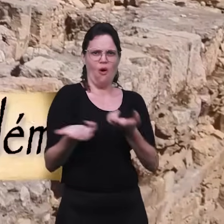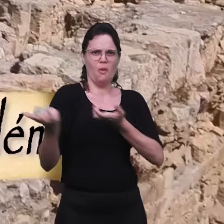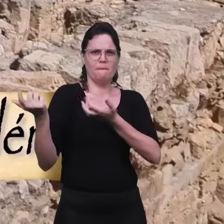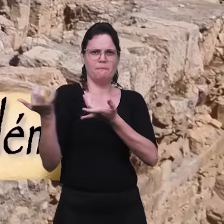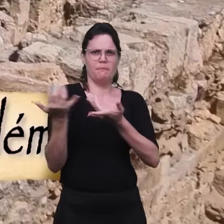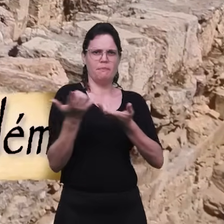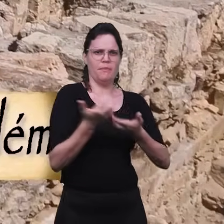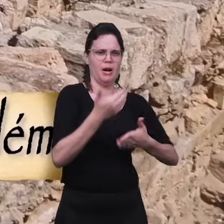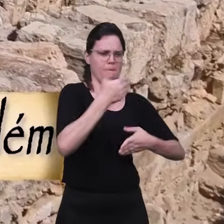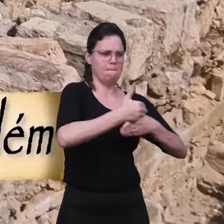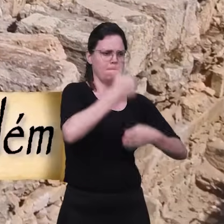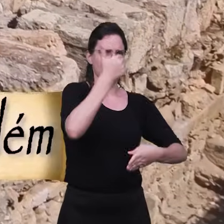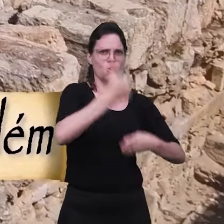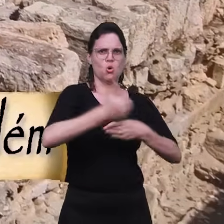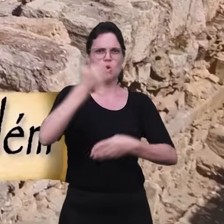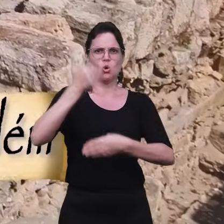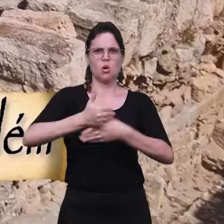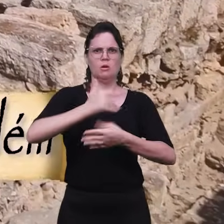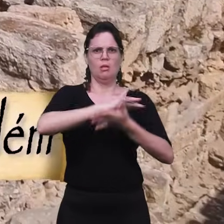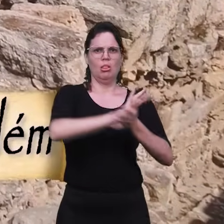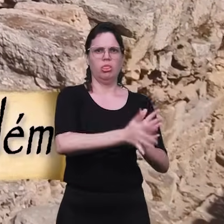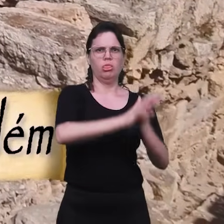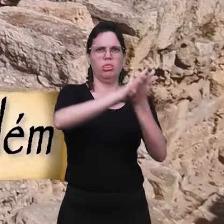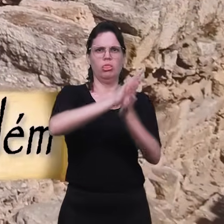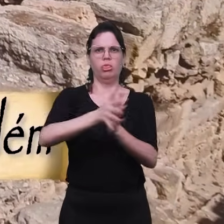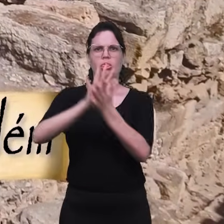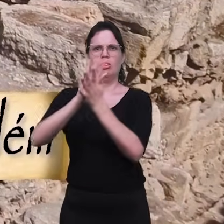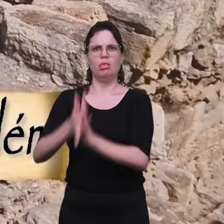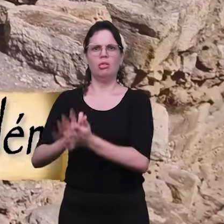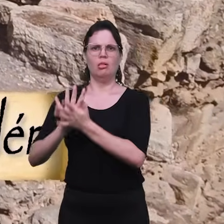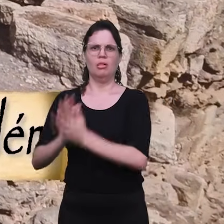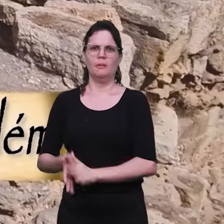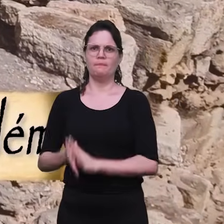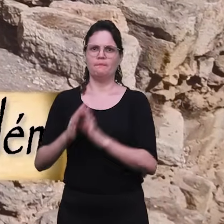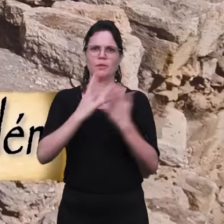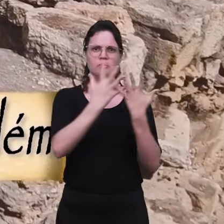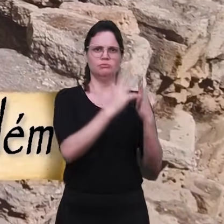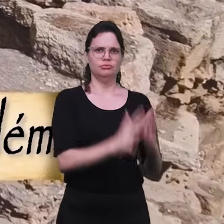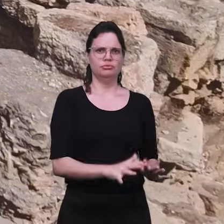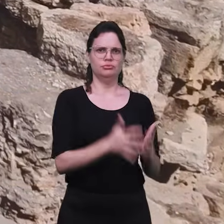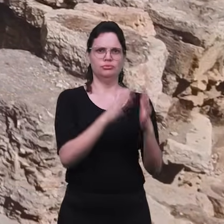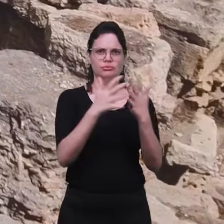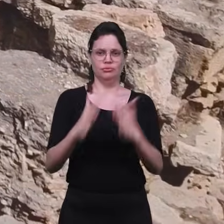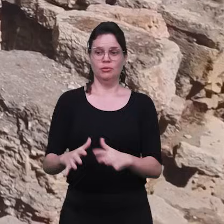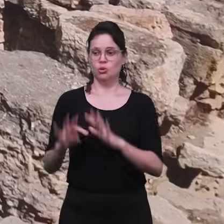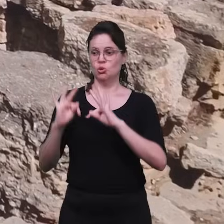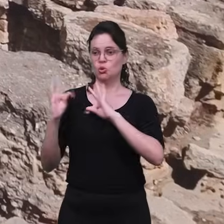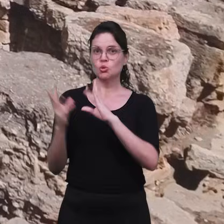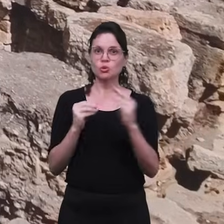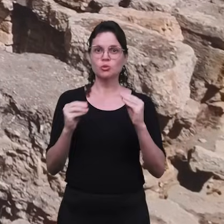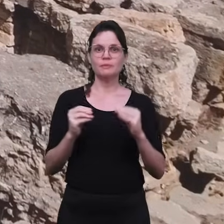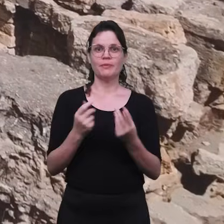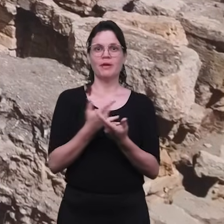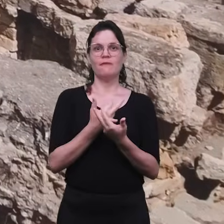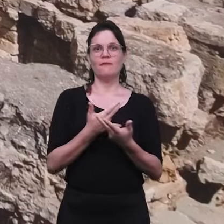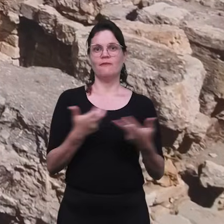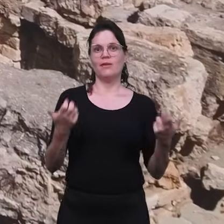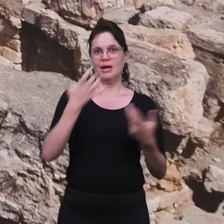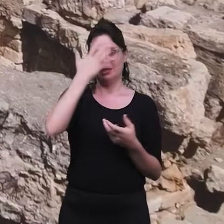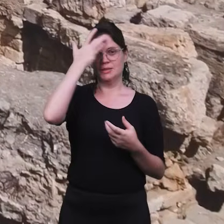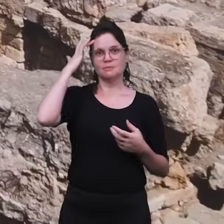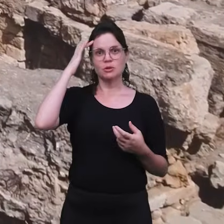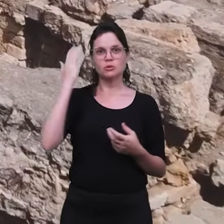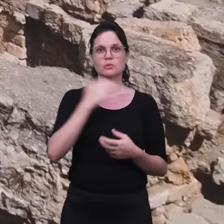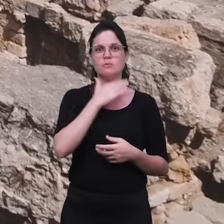os muros e não ficou pedra sobre pedra. E nós vemos que muitos judeus ali foram mortos e